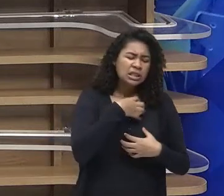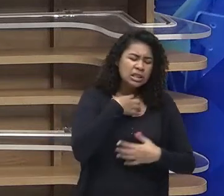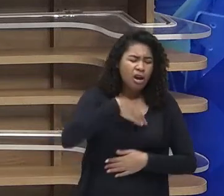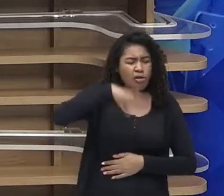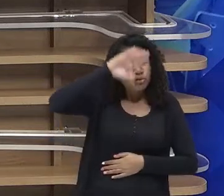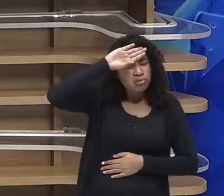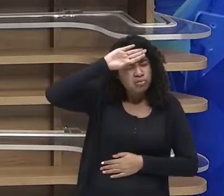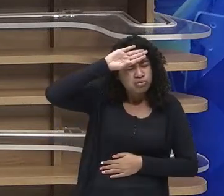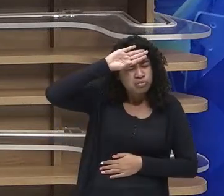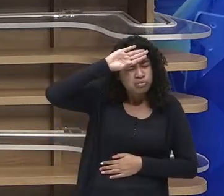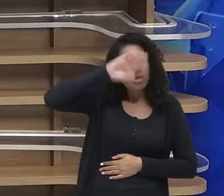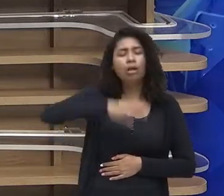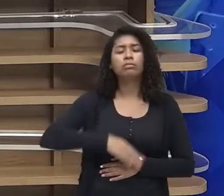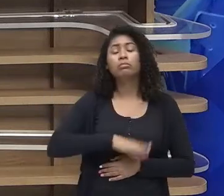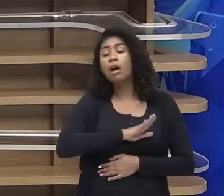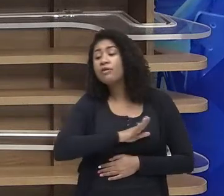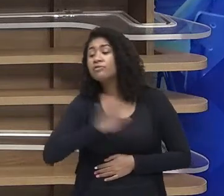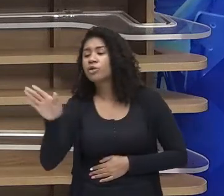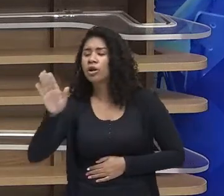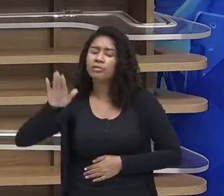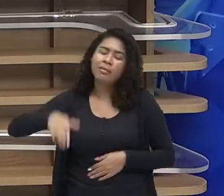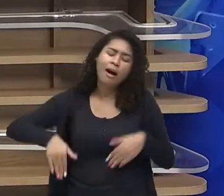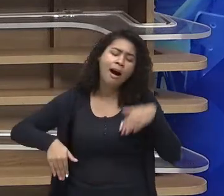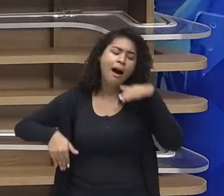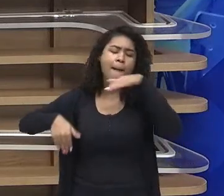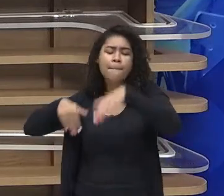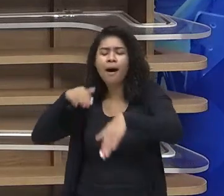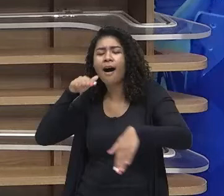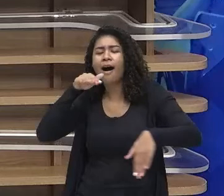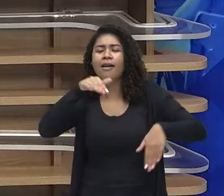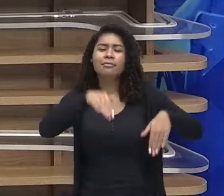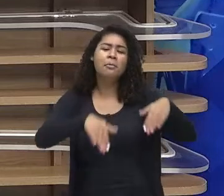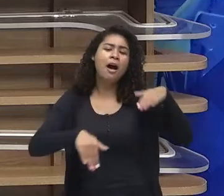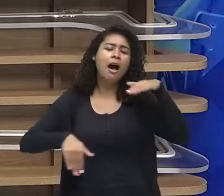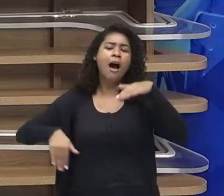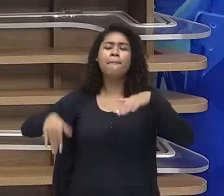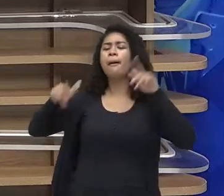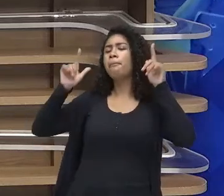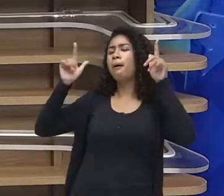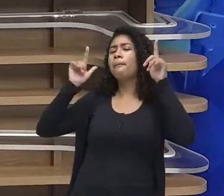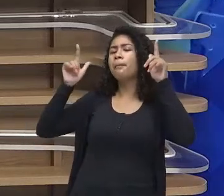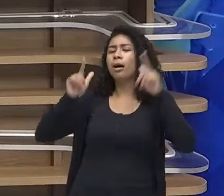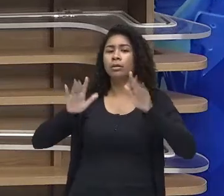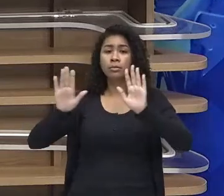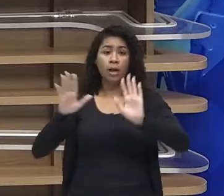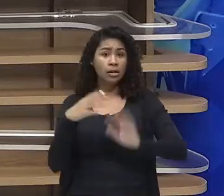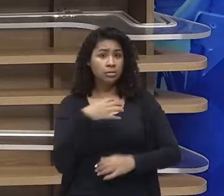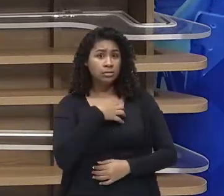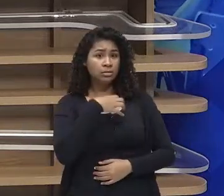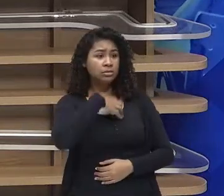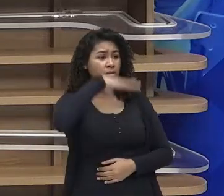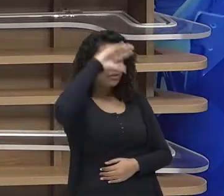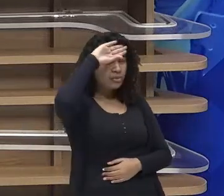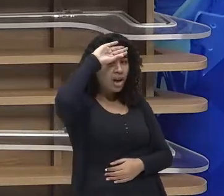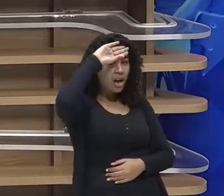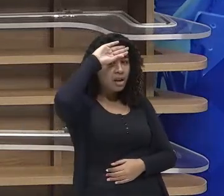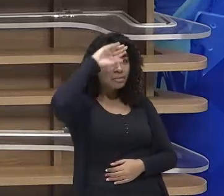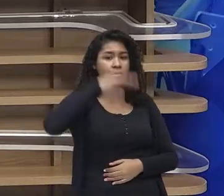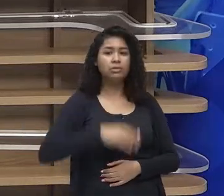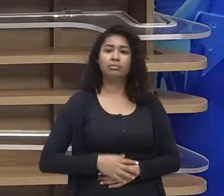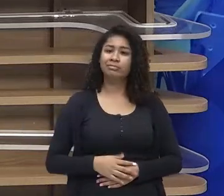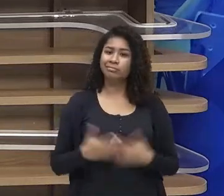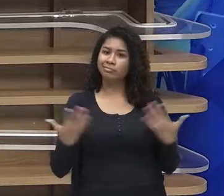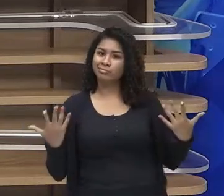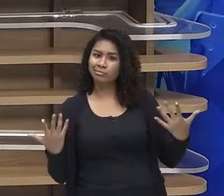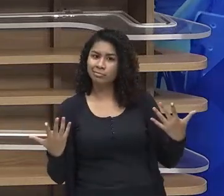de praia é a seguinte: ele foi para nadar, se jogar na água. Agora, ele estava febril. Então, mesmo estando